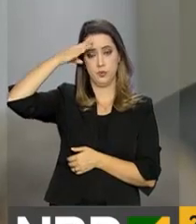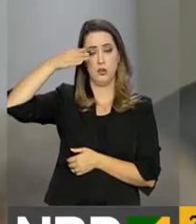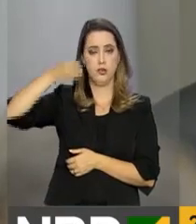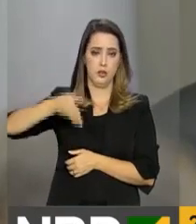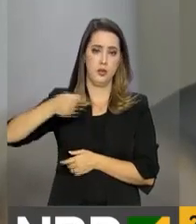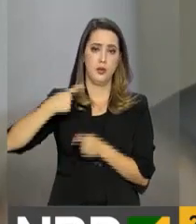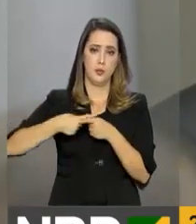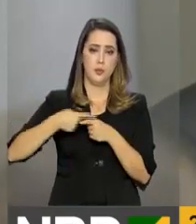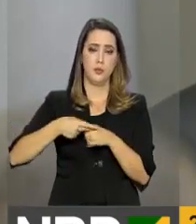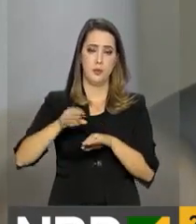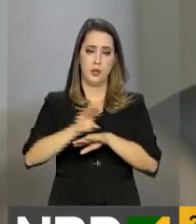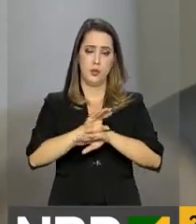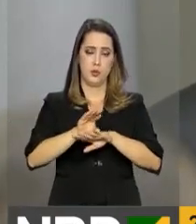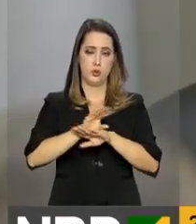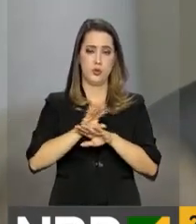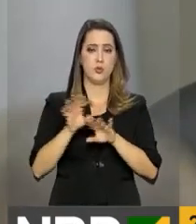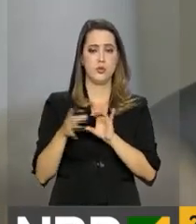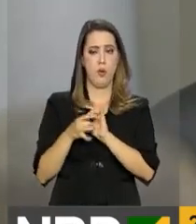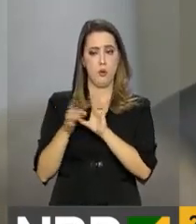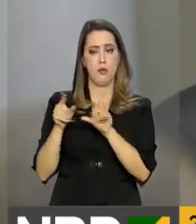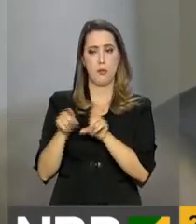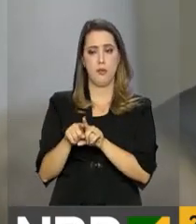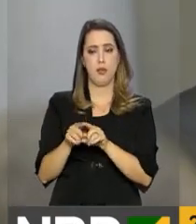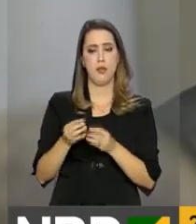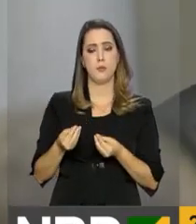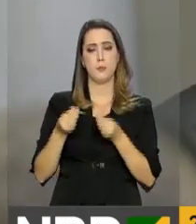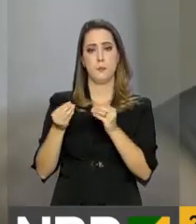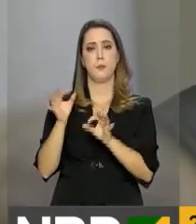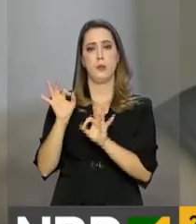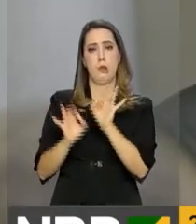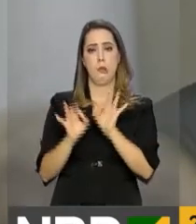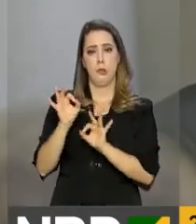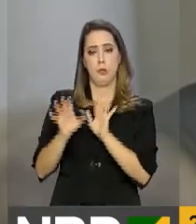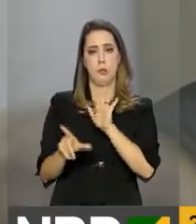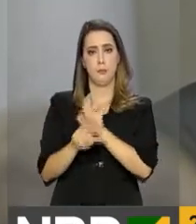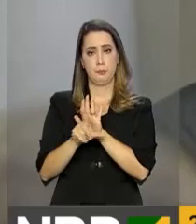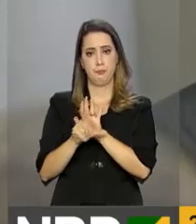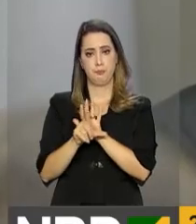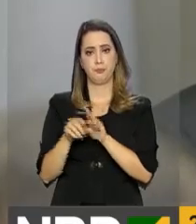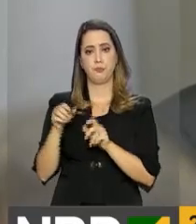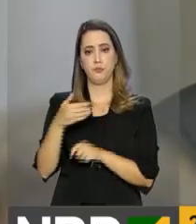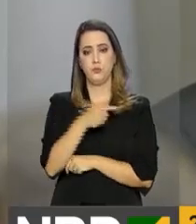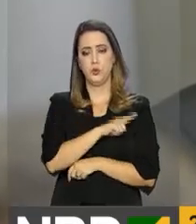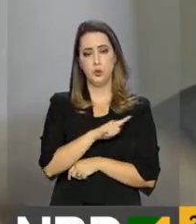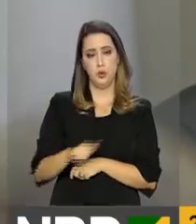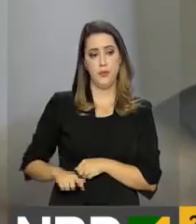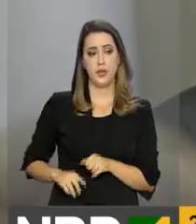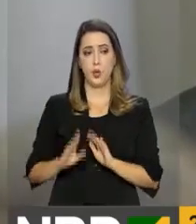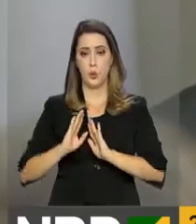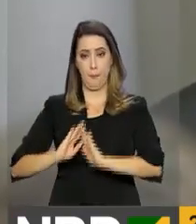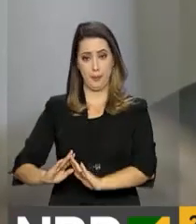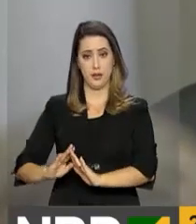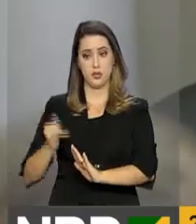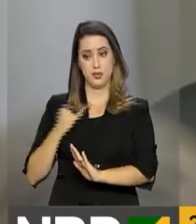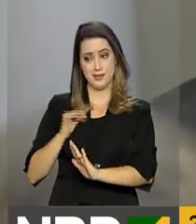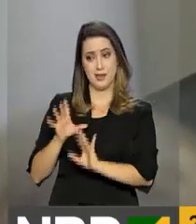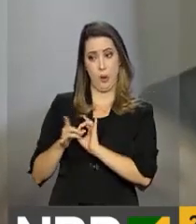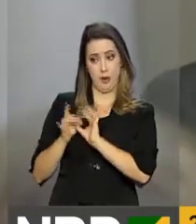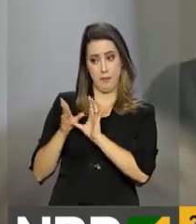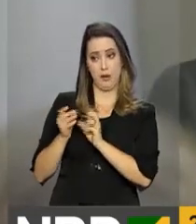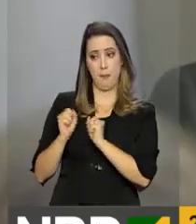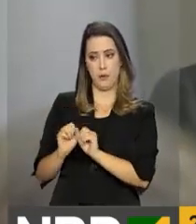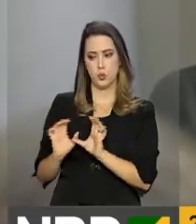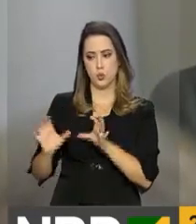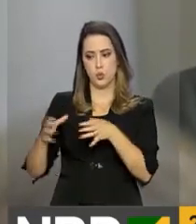constitucional, não é? Eles que garante a chamada garantia da lei e da ordem. O governador pode pedir, e se eu deferir, para lá